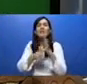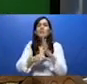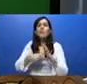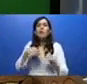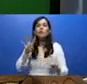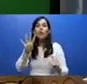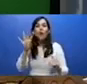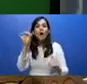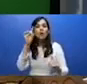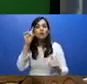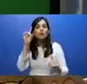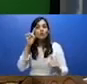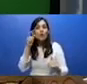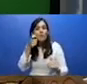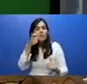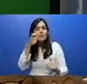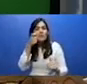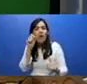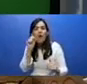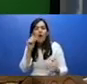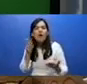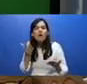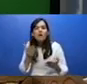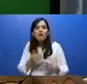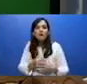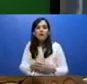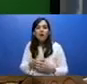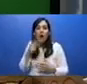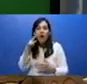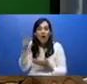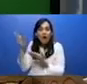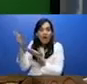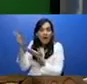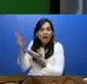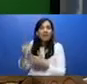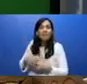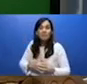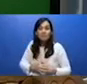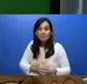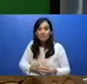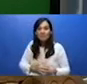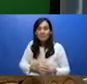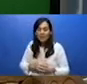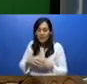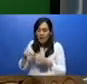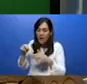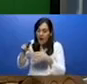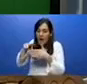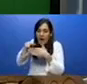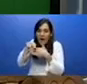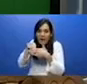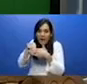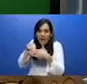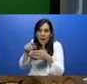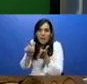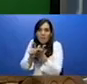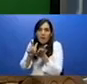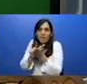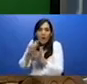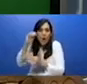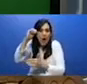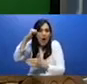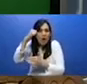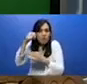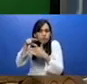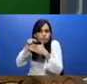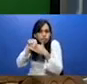nós vamos observar aqui, ó? Nós fizemos a nossa experiência, tá? O clipe, o papel escuro. Vocês vão